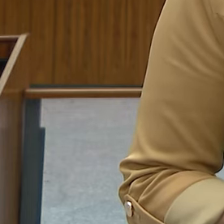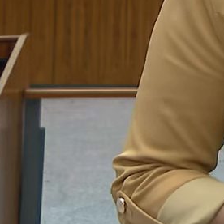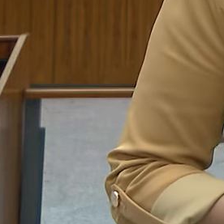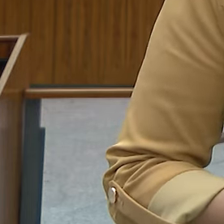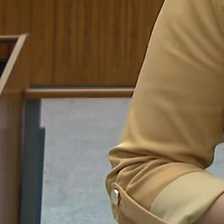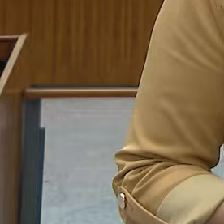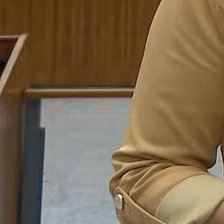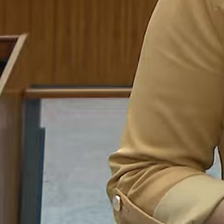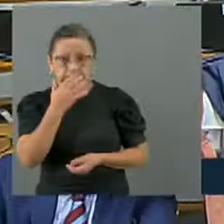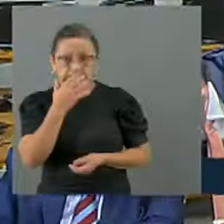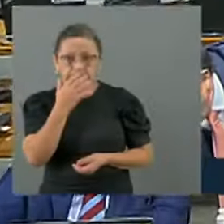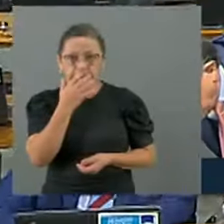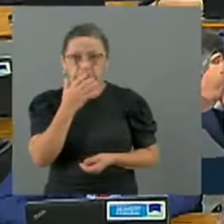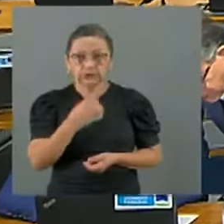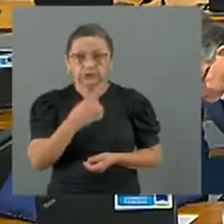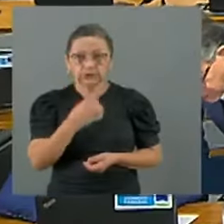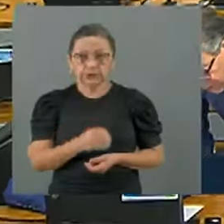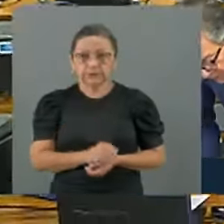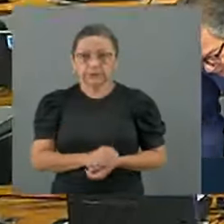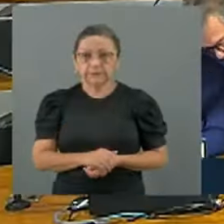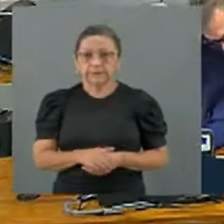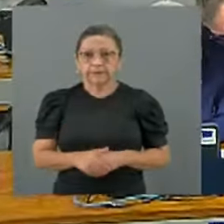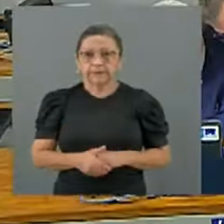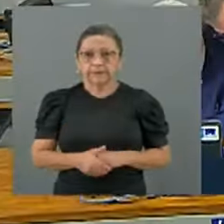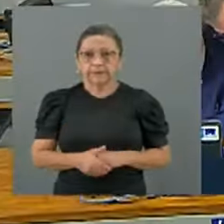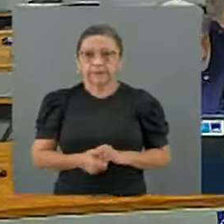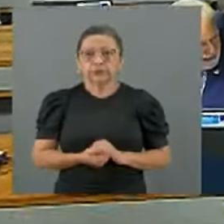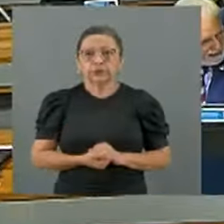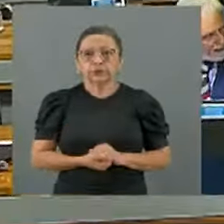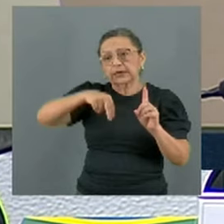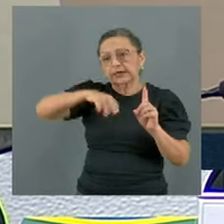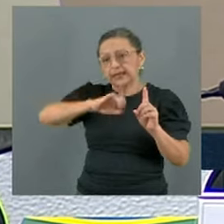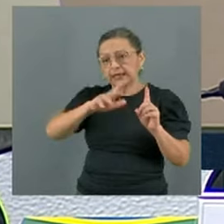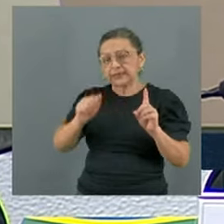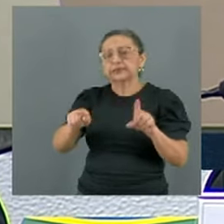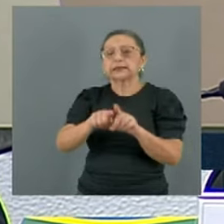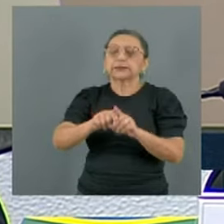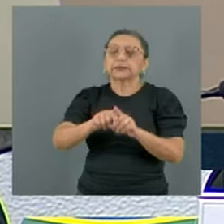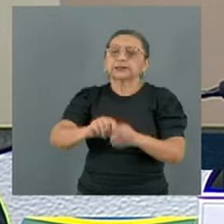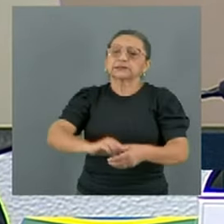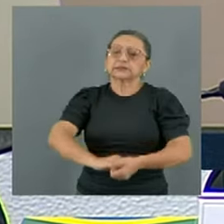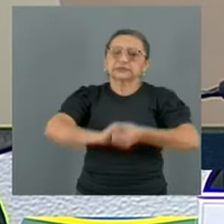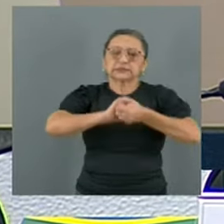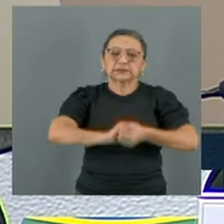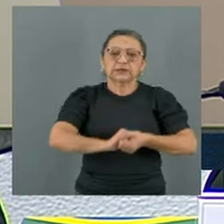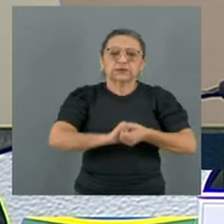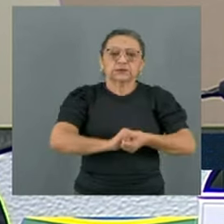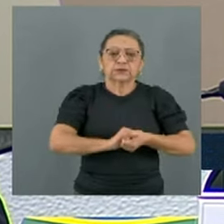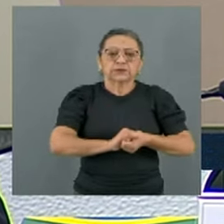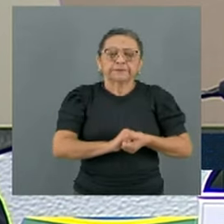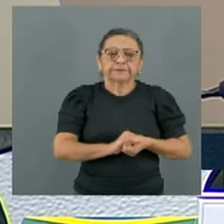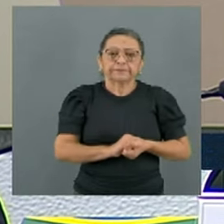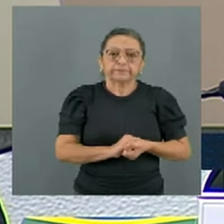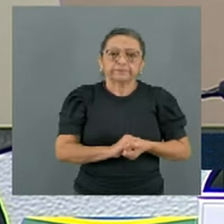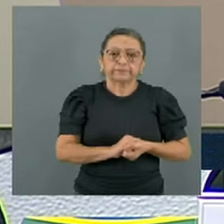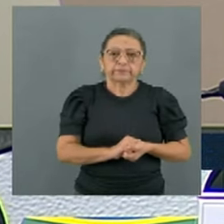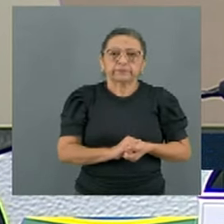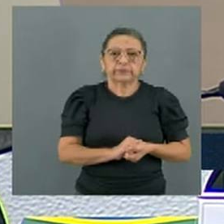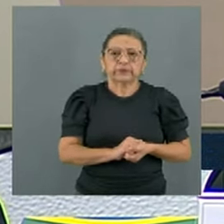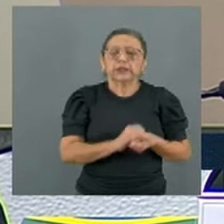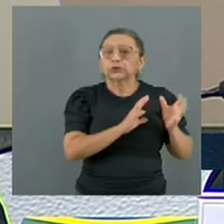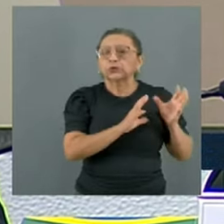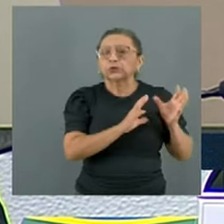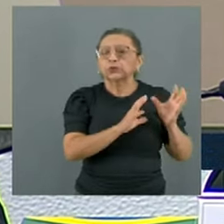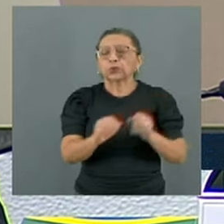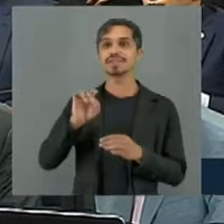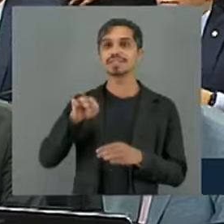STJ em abril após a indicação o ministro foi sabatinado pela comissão de Constituição justiça e Cidadania